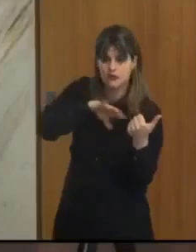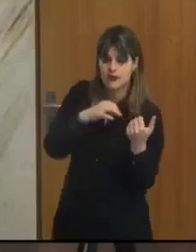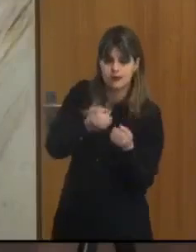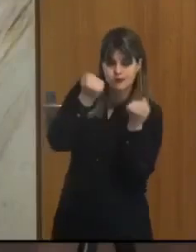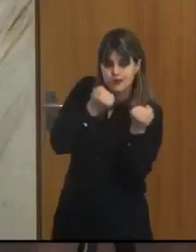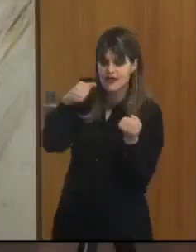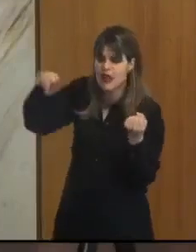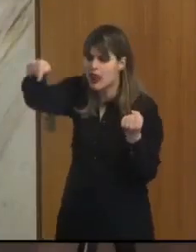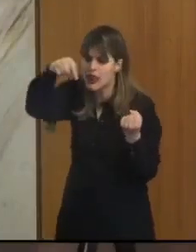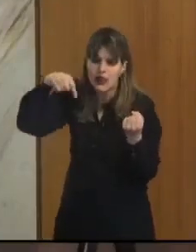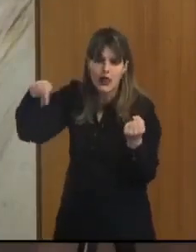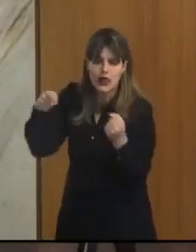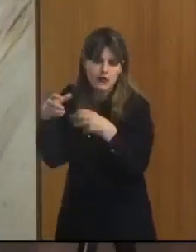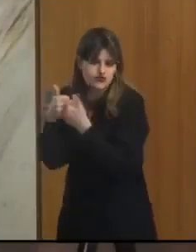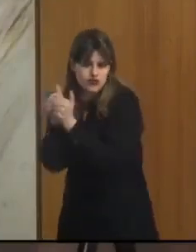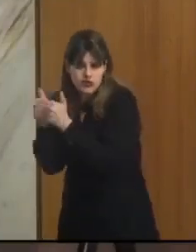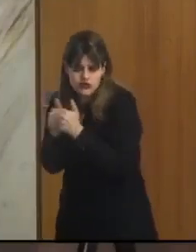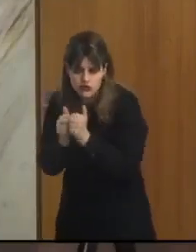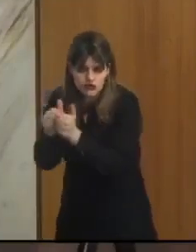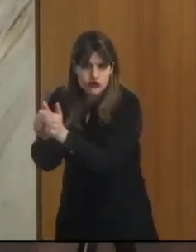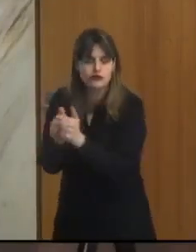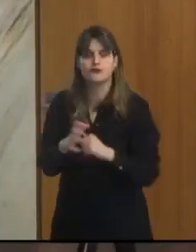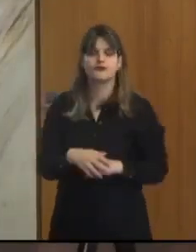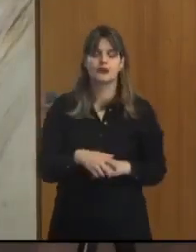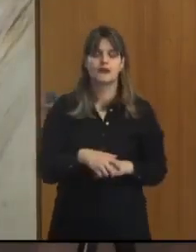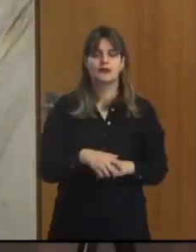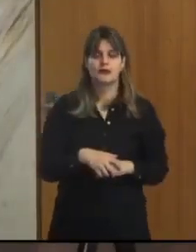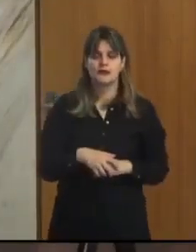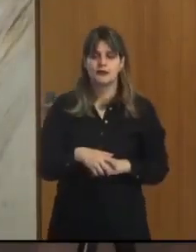grutas, escondidos do dos ataques dos almorávidas.